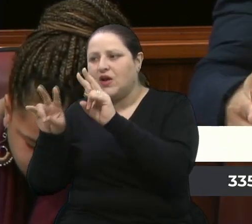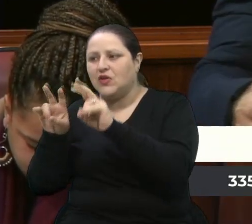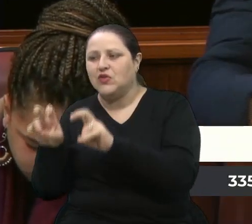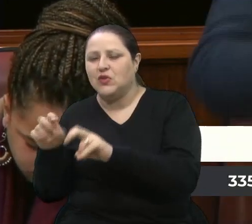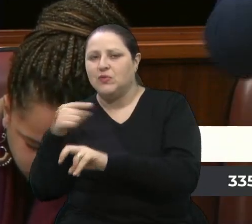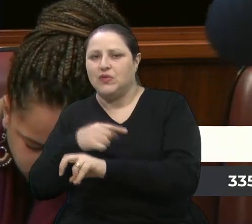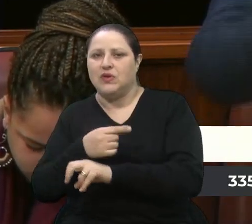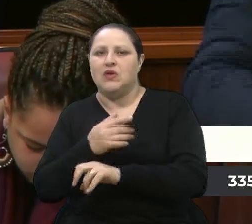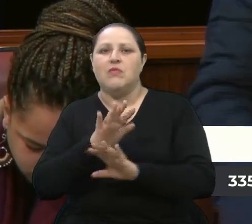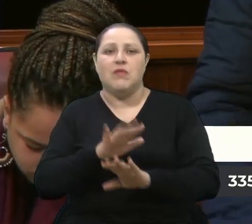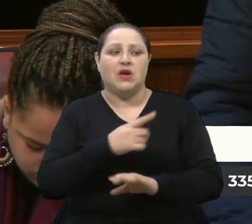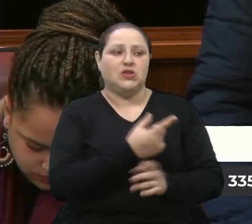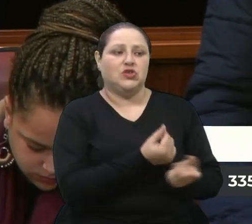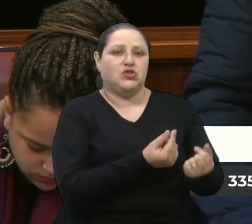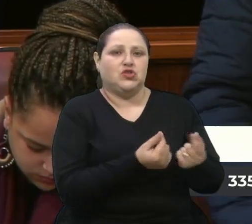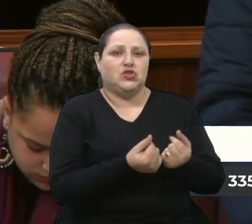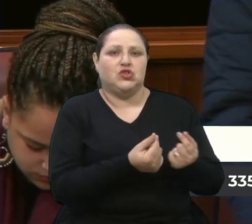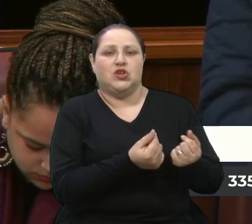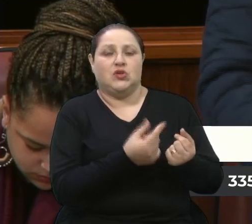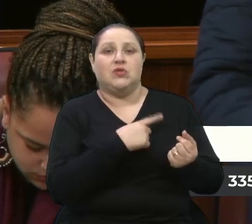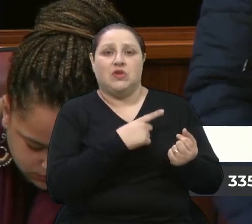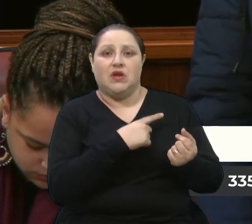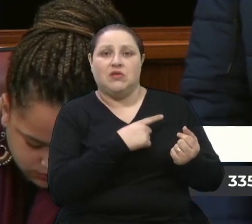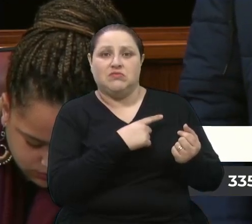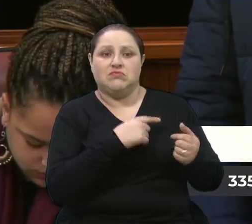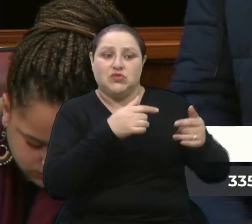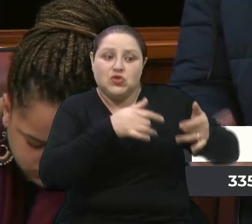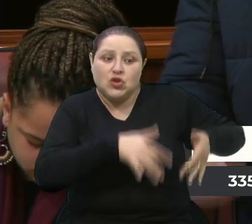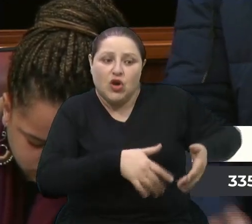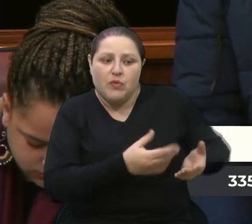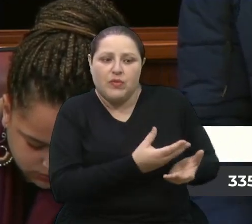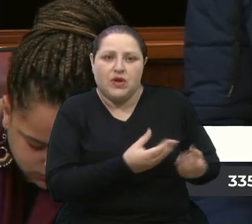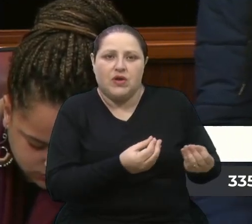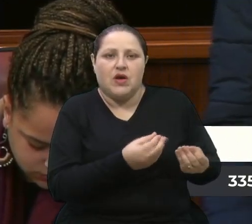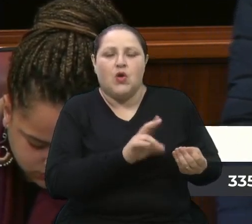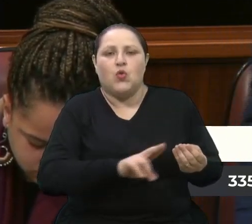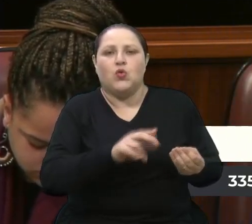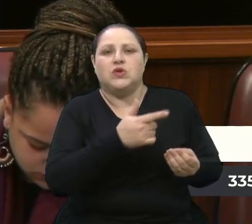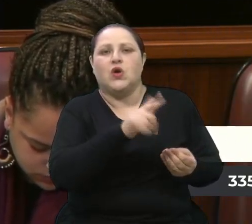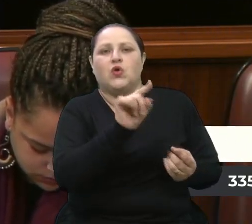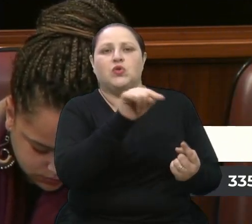sobra recurso no fundo e é utilizado para outro fim. Por isso, esse pedido de informação, no momento